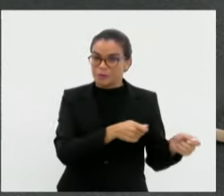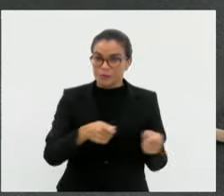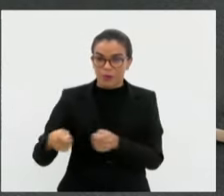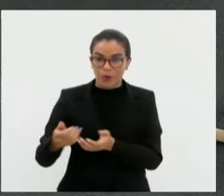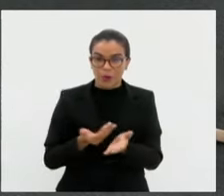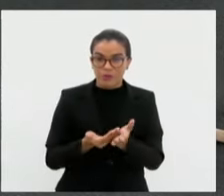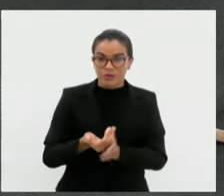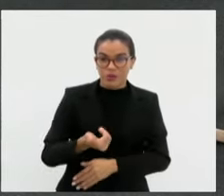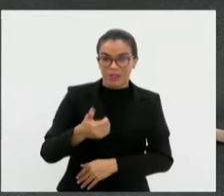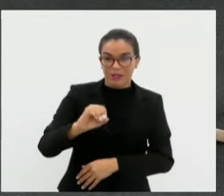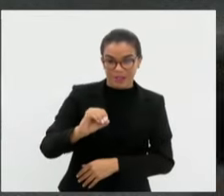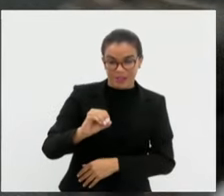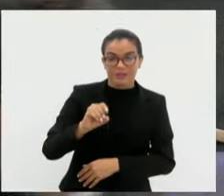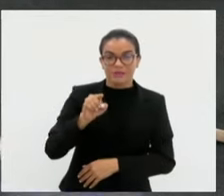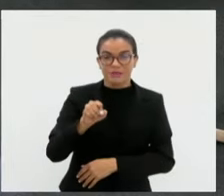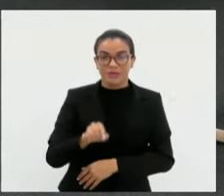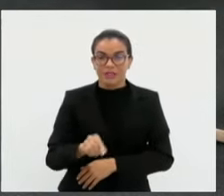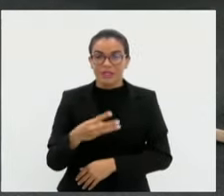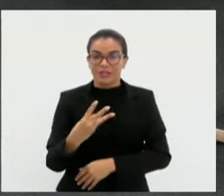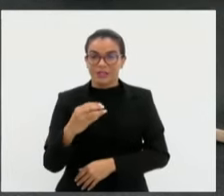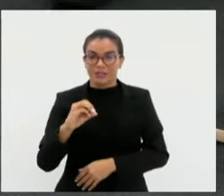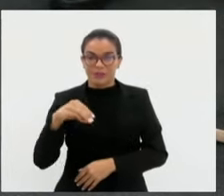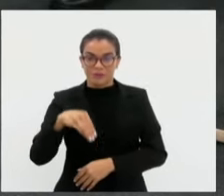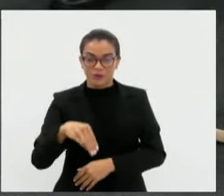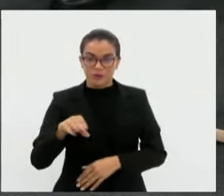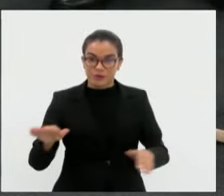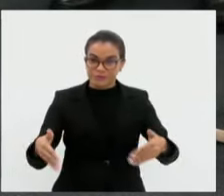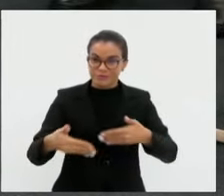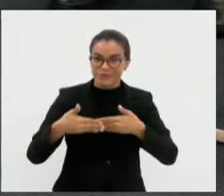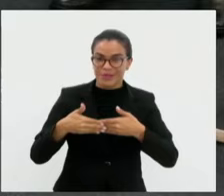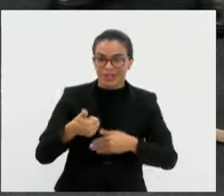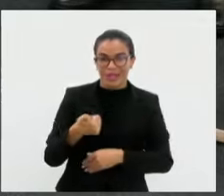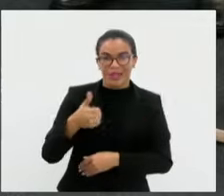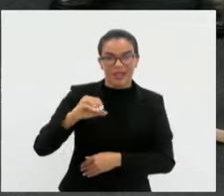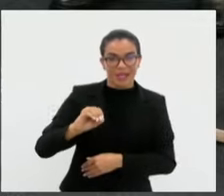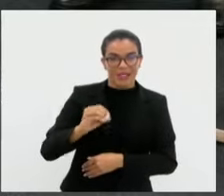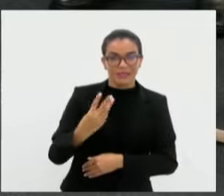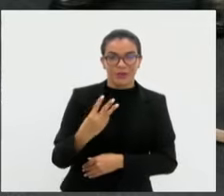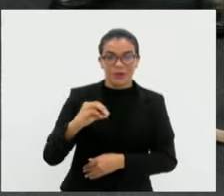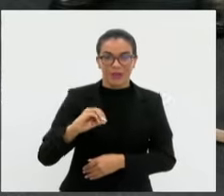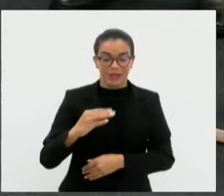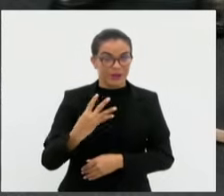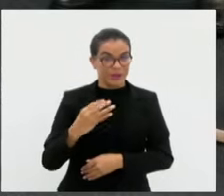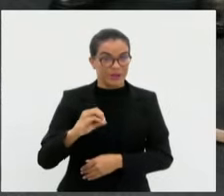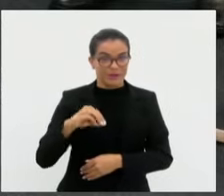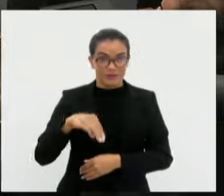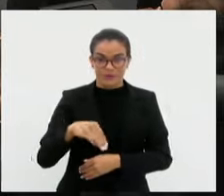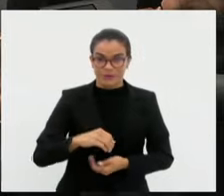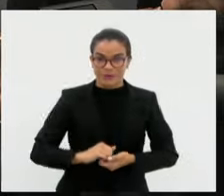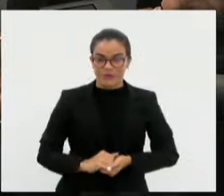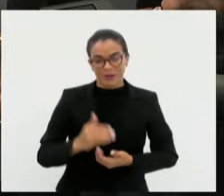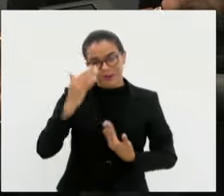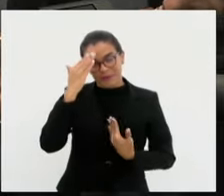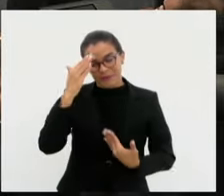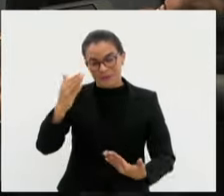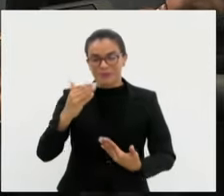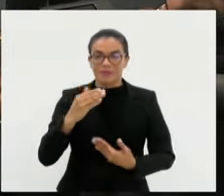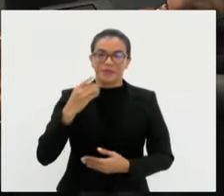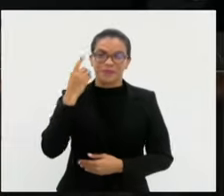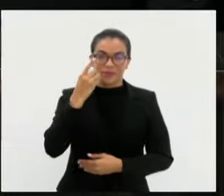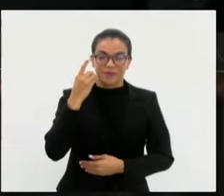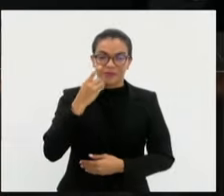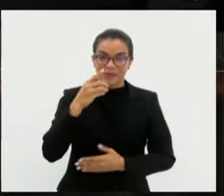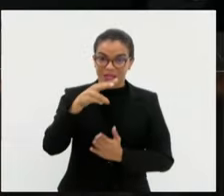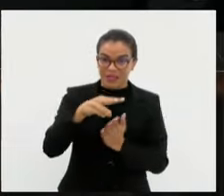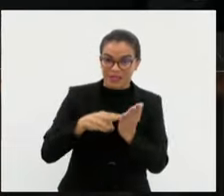10 horas e 30 minutos, foi encerrada às 10 horas e 40 minutos. Muito obrigado, deputado Chico. Lida